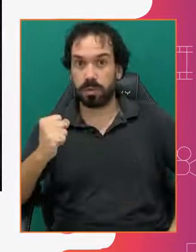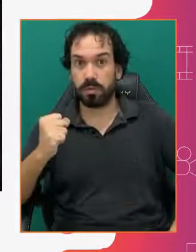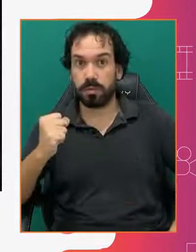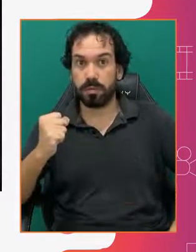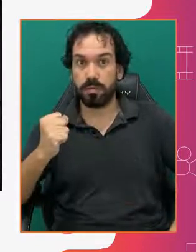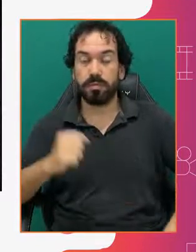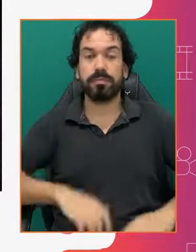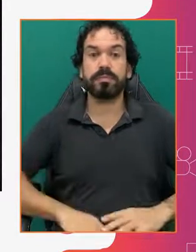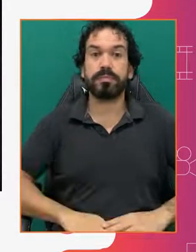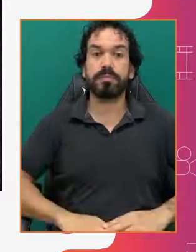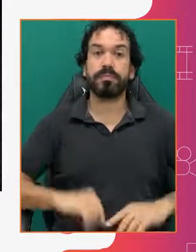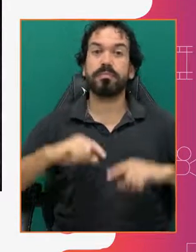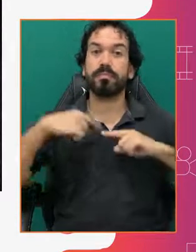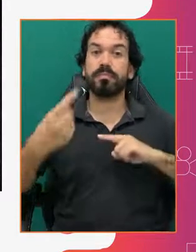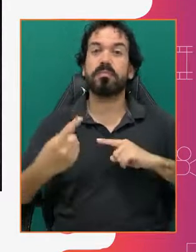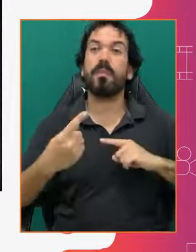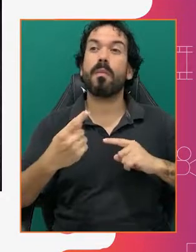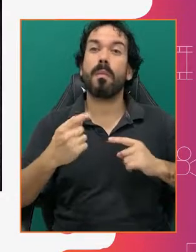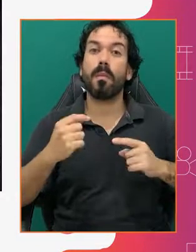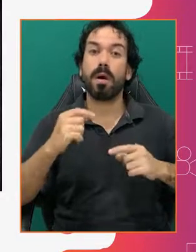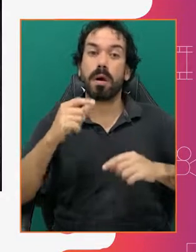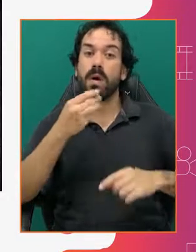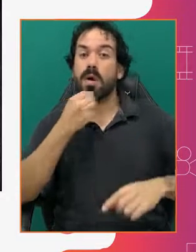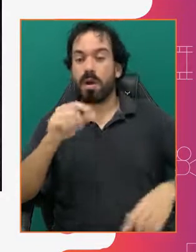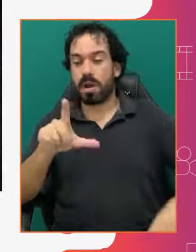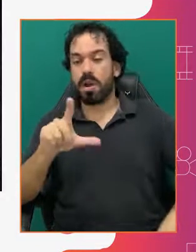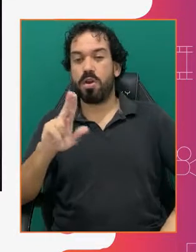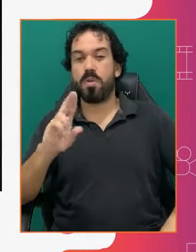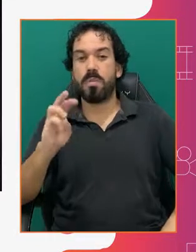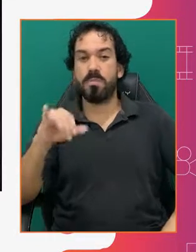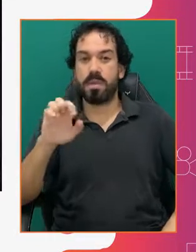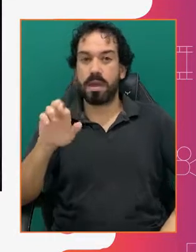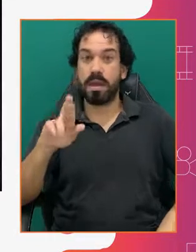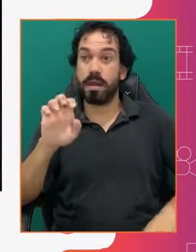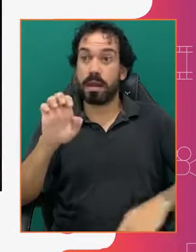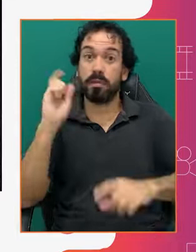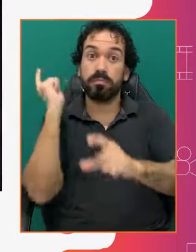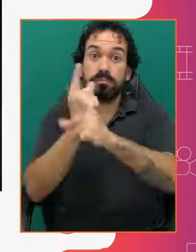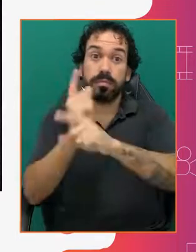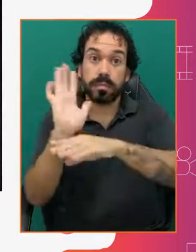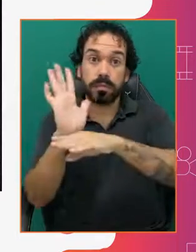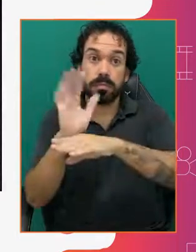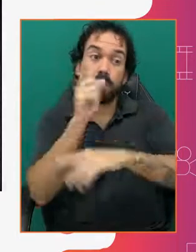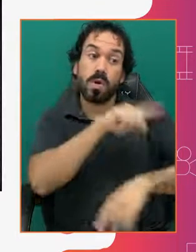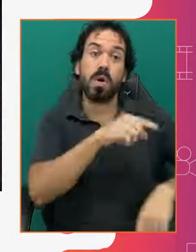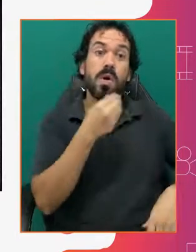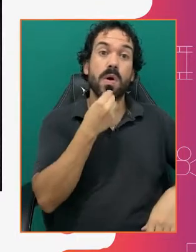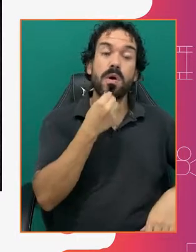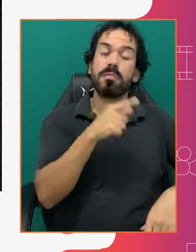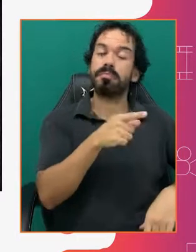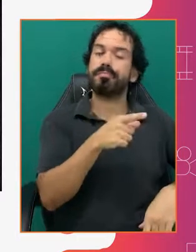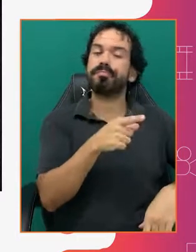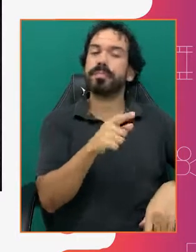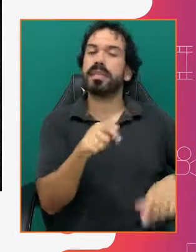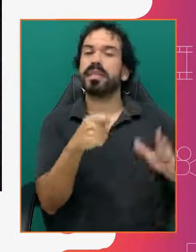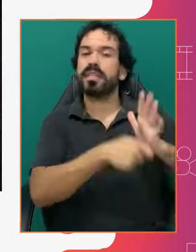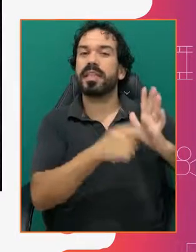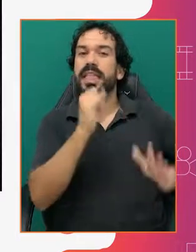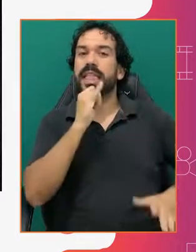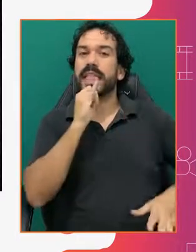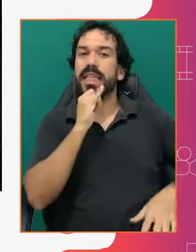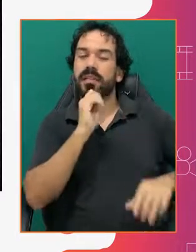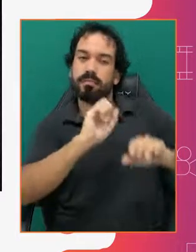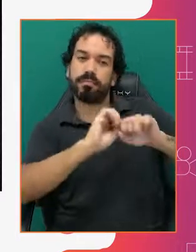depois da descoberta do cinema pelos irmãos Lumière, o Méliès ele experimentava alguns efeitos na